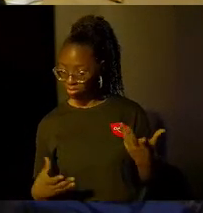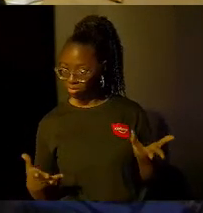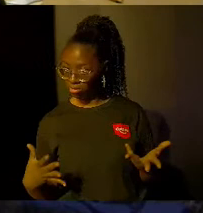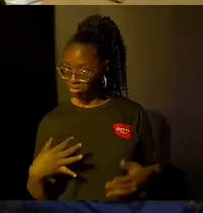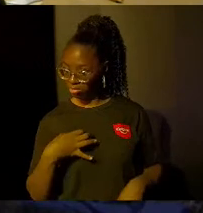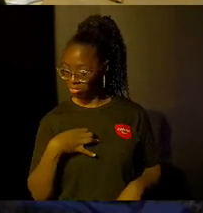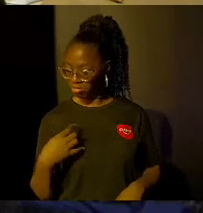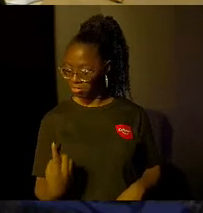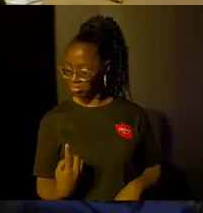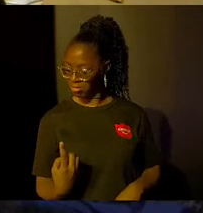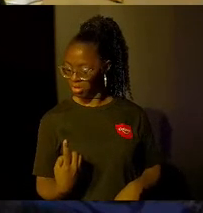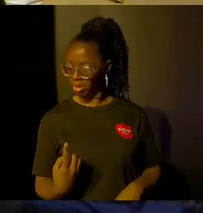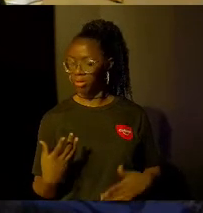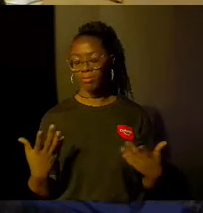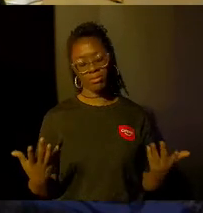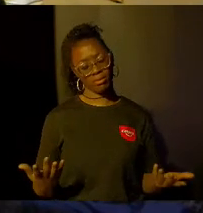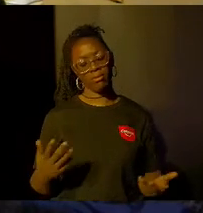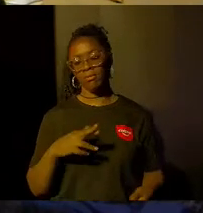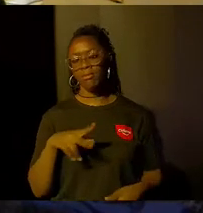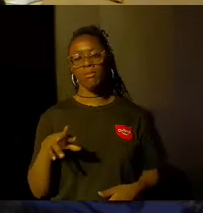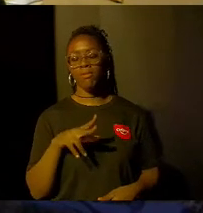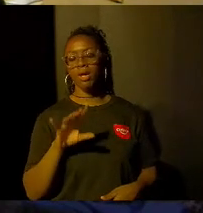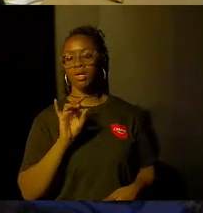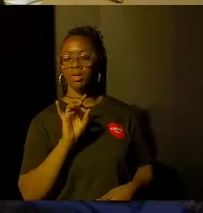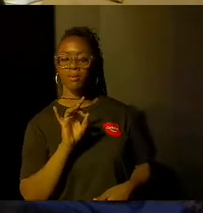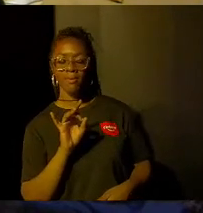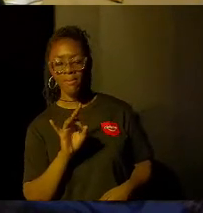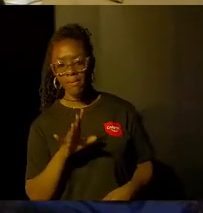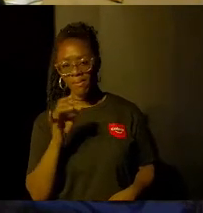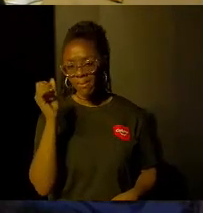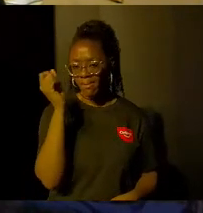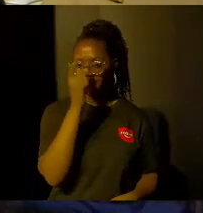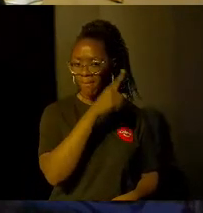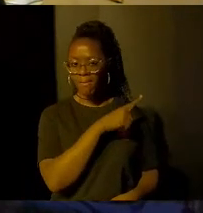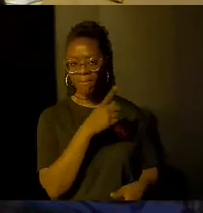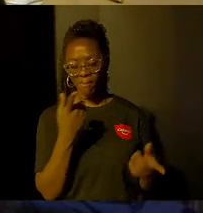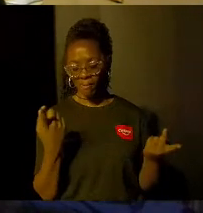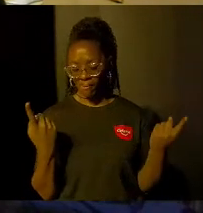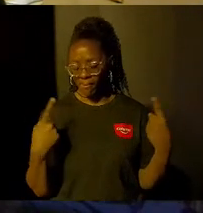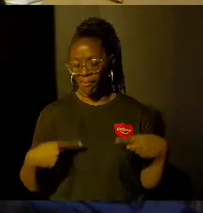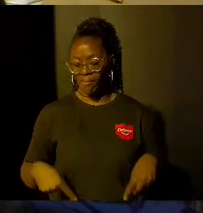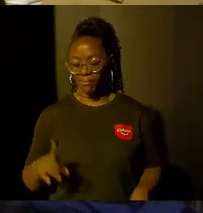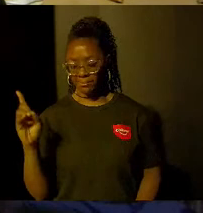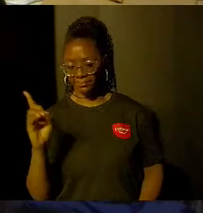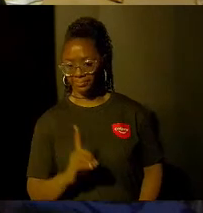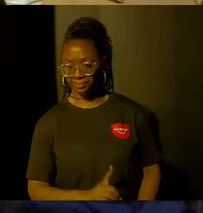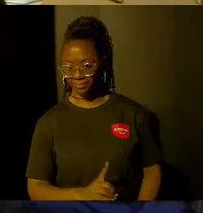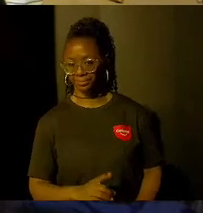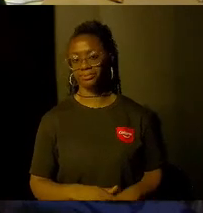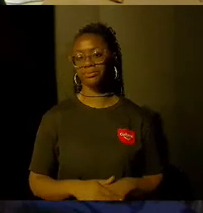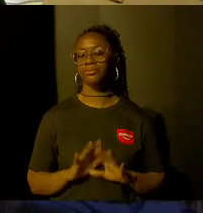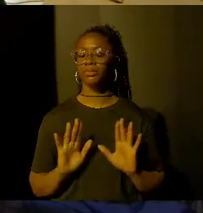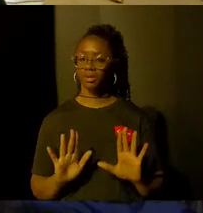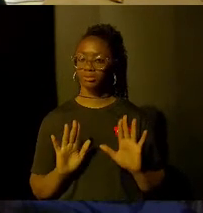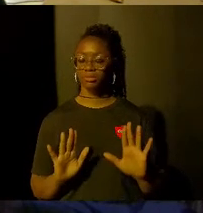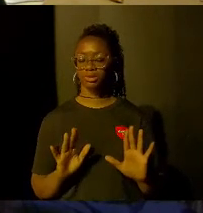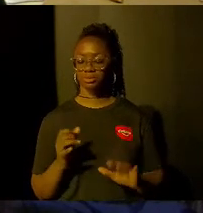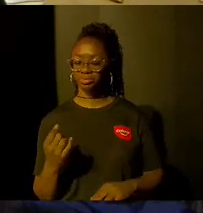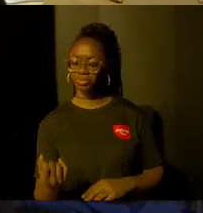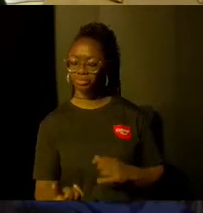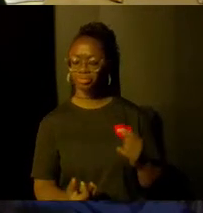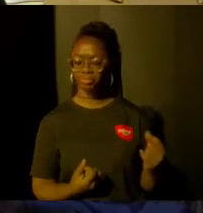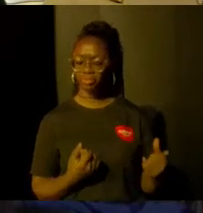ali não se tratava apenas da sua penosa deficiência física aos poucos uma evidência